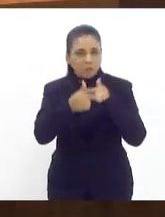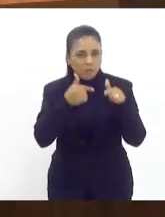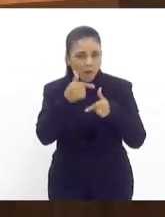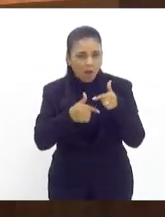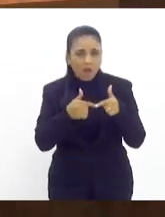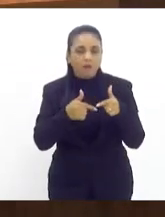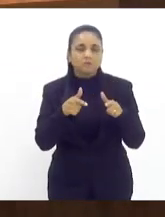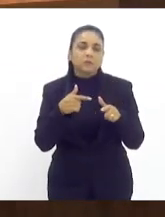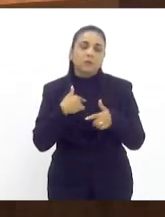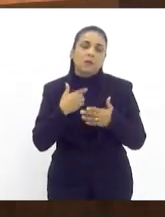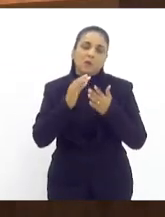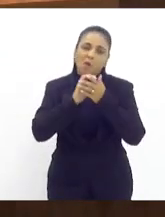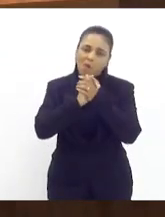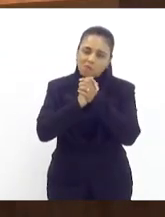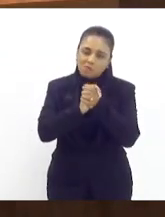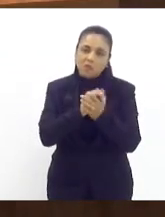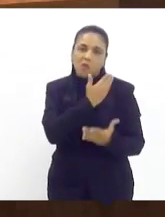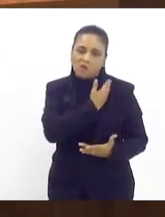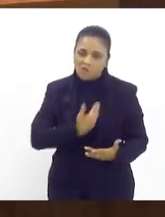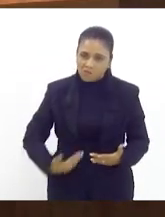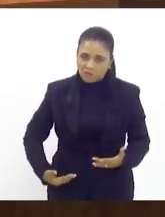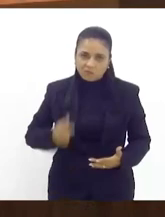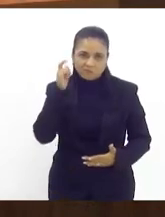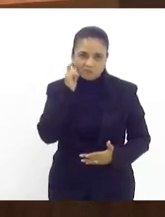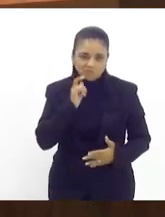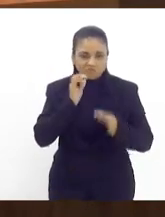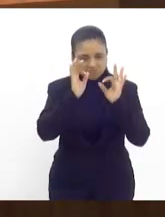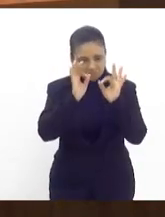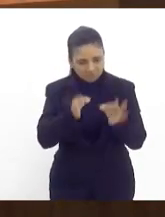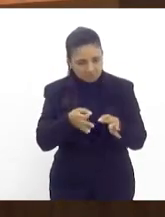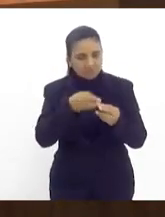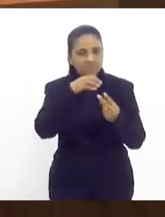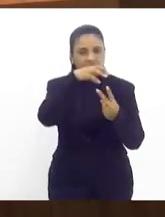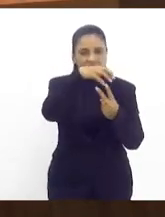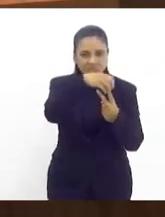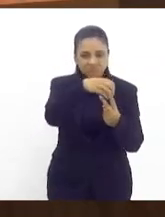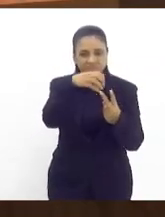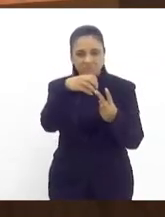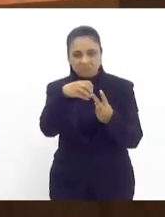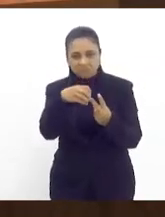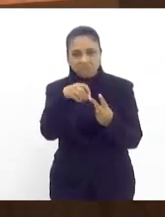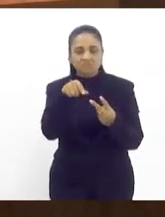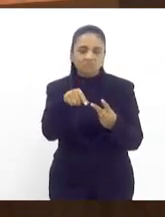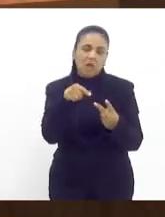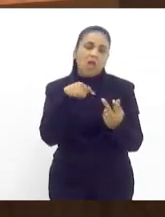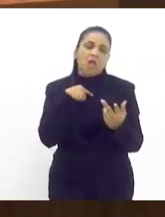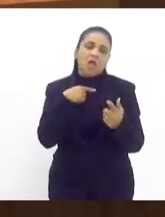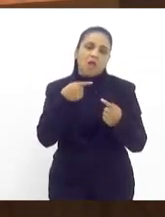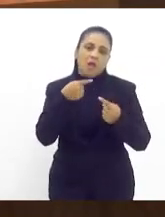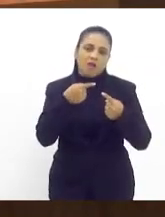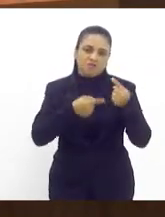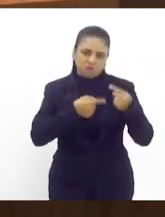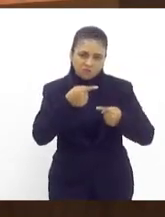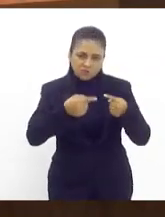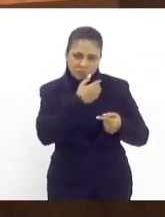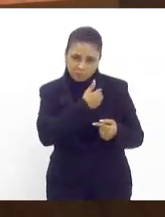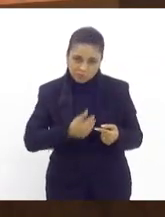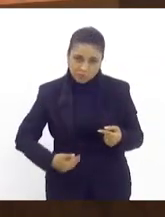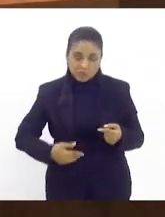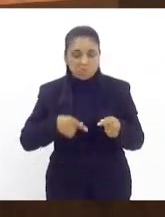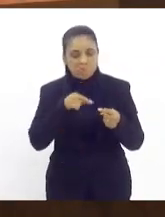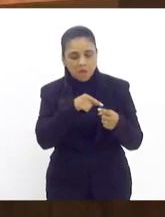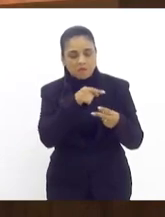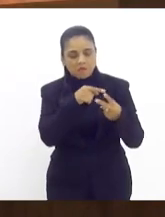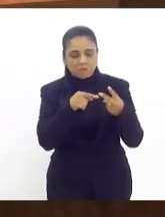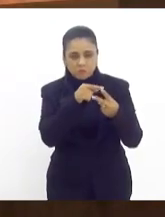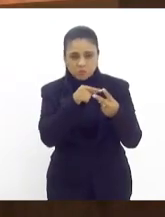cumprimentar o governador também pelo acerto nas indicações, porque, embora tenha um contorno político, obviamente, mas tem total pertinência